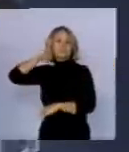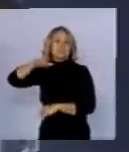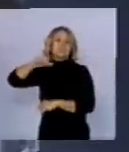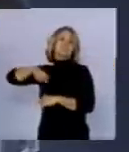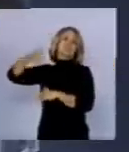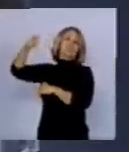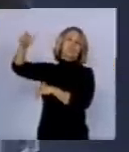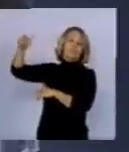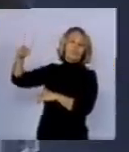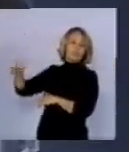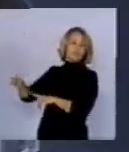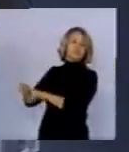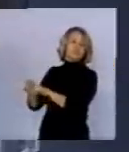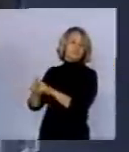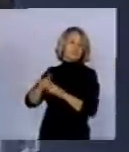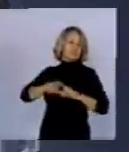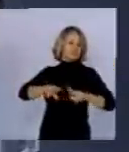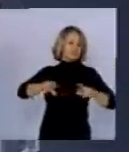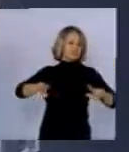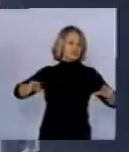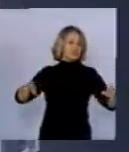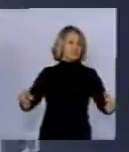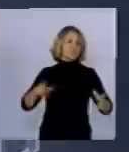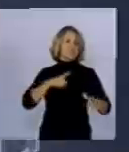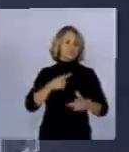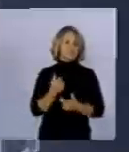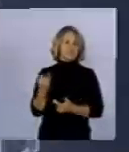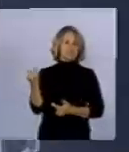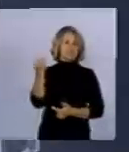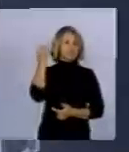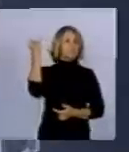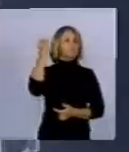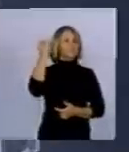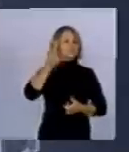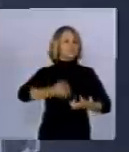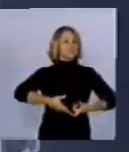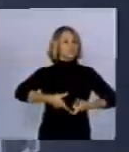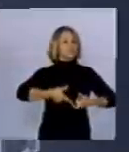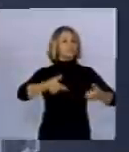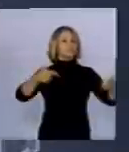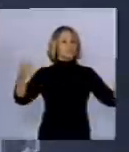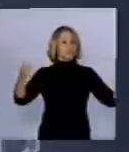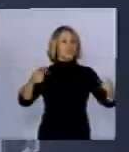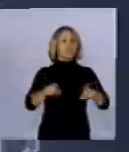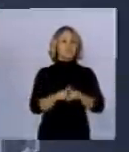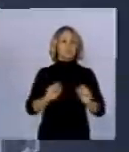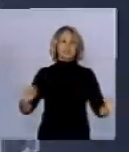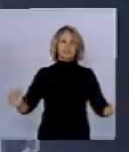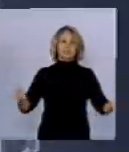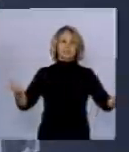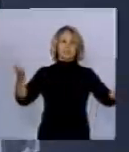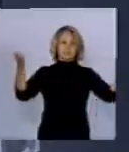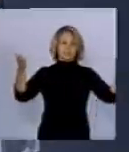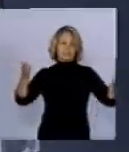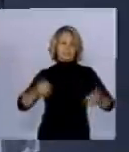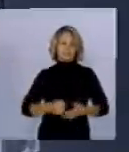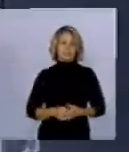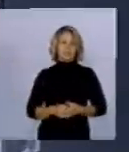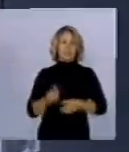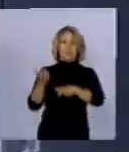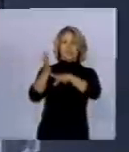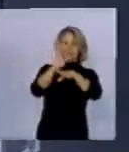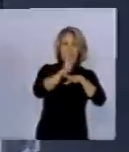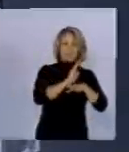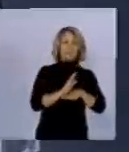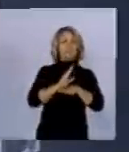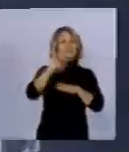etc que contam com vultosos investimentos na produção e também na promoção filmes como Tropa